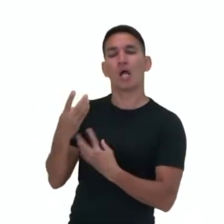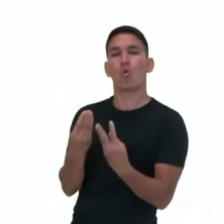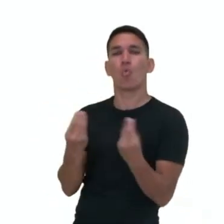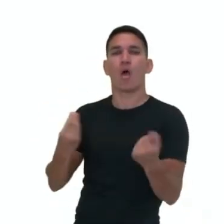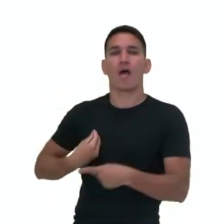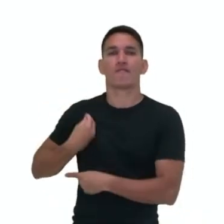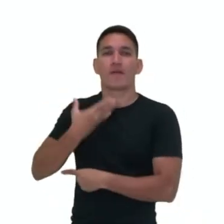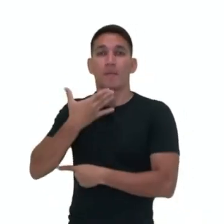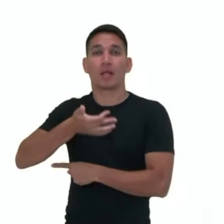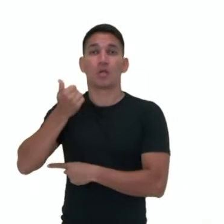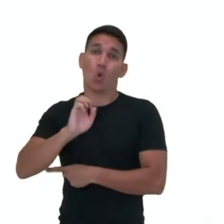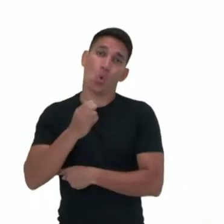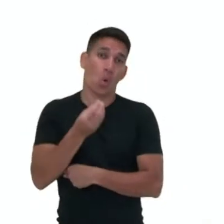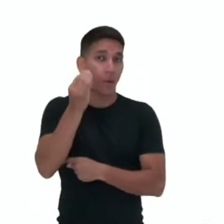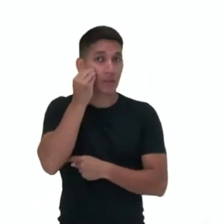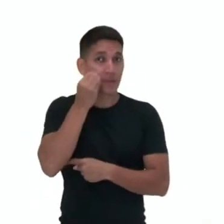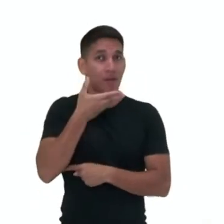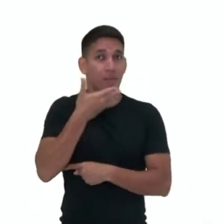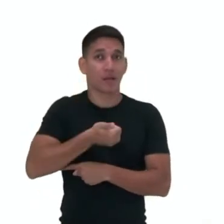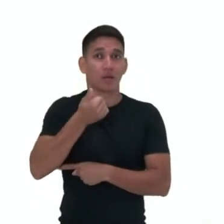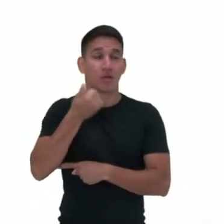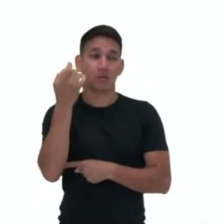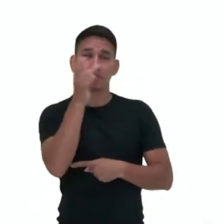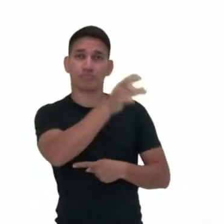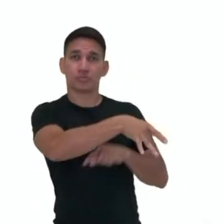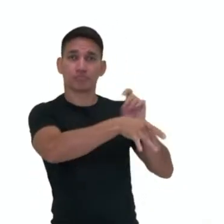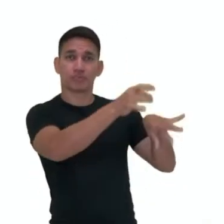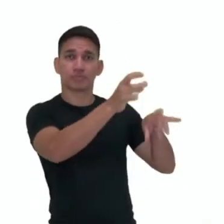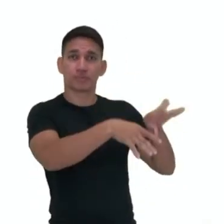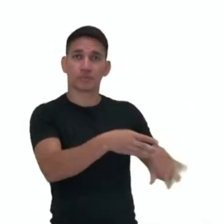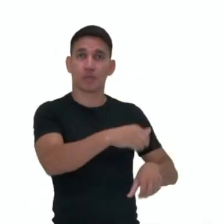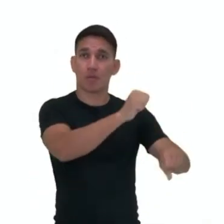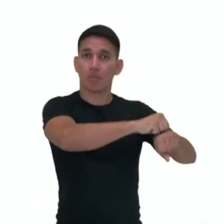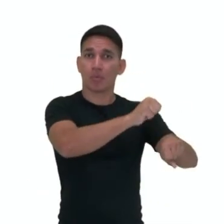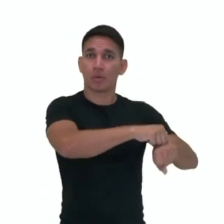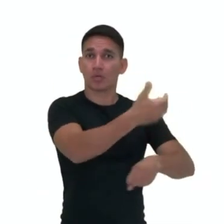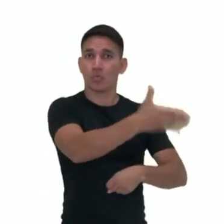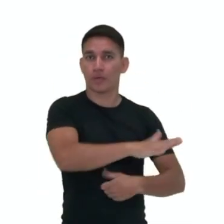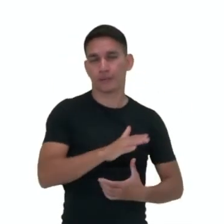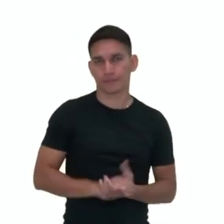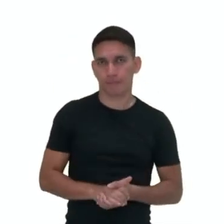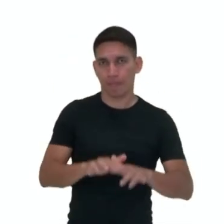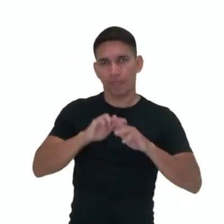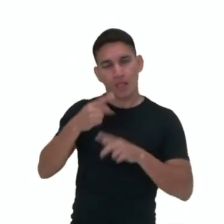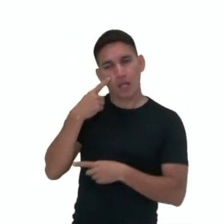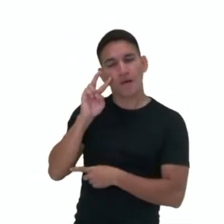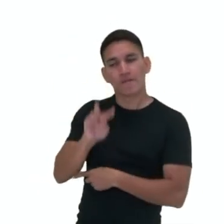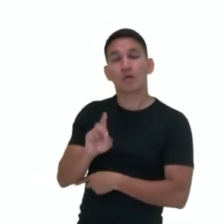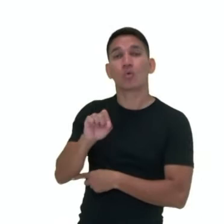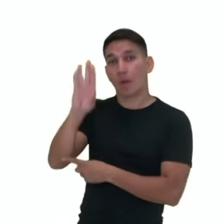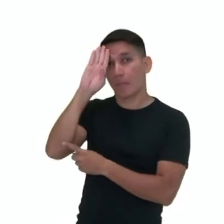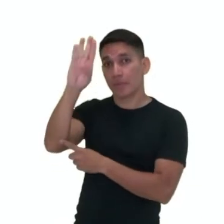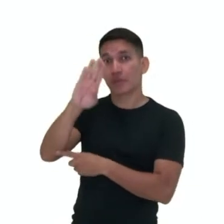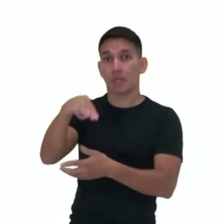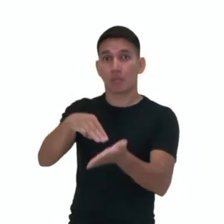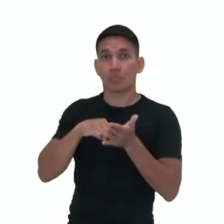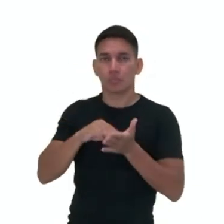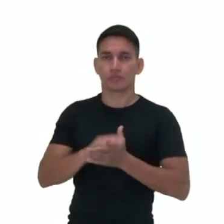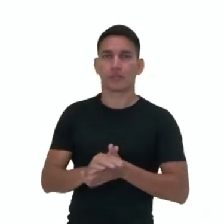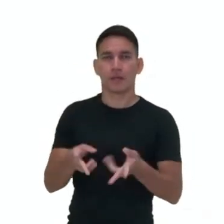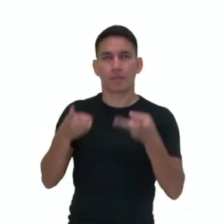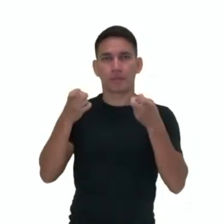então realmente, né, fugindo de pobreza em seus países, tá bom? Então vamos ver os principais motivos aqui. Olha